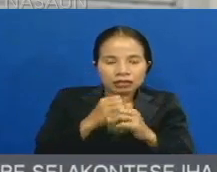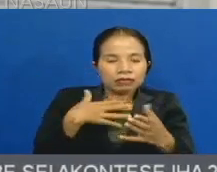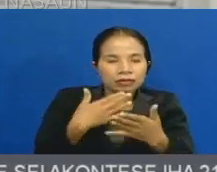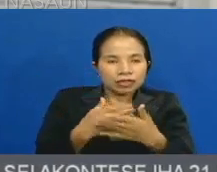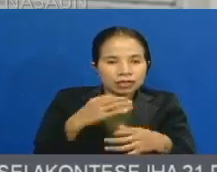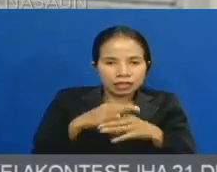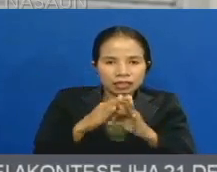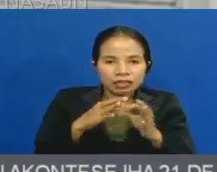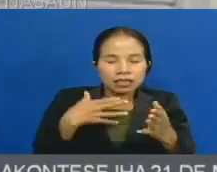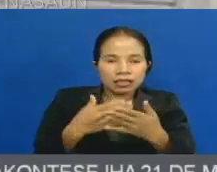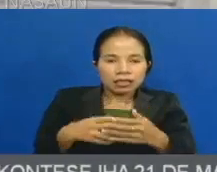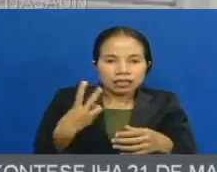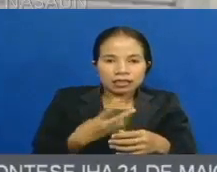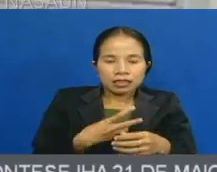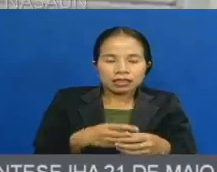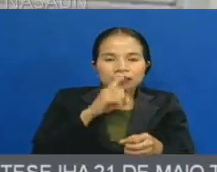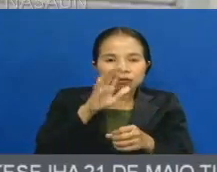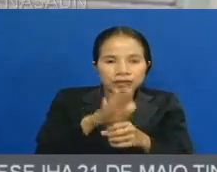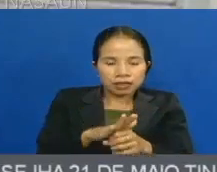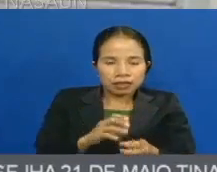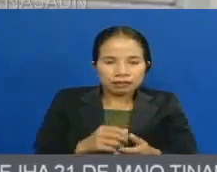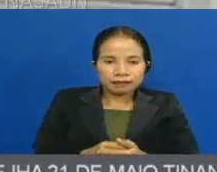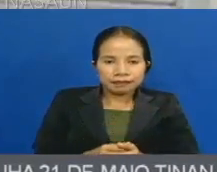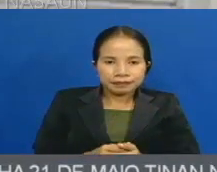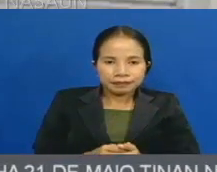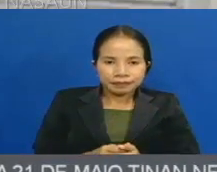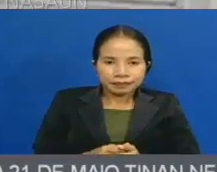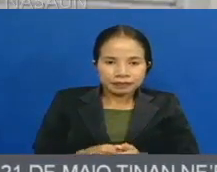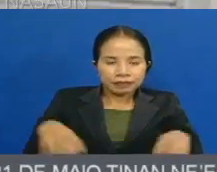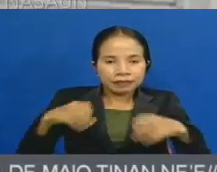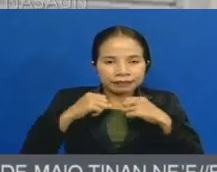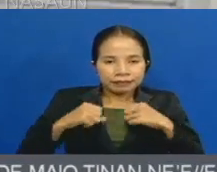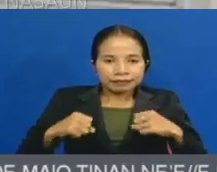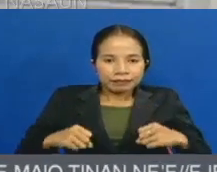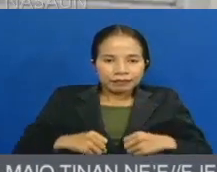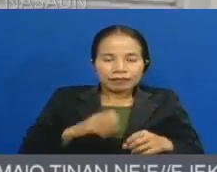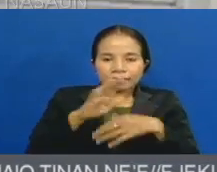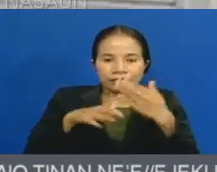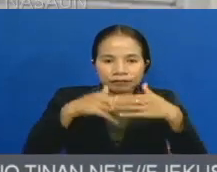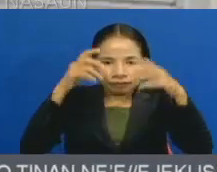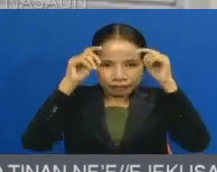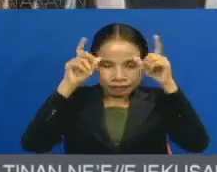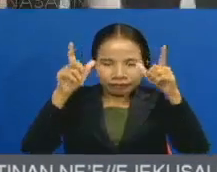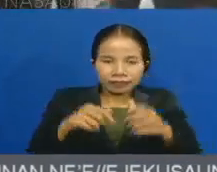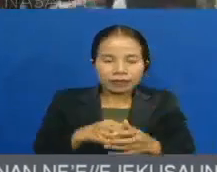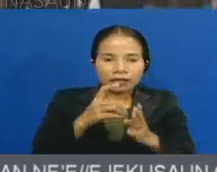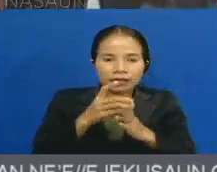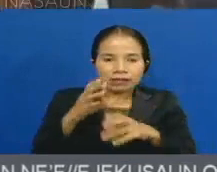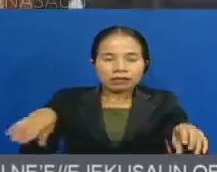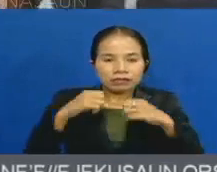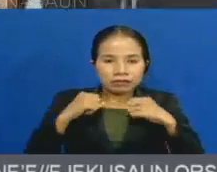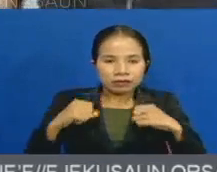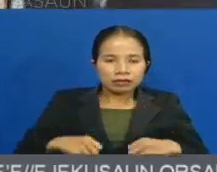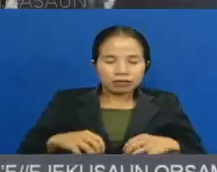hatia dia klitain itaniam pronti daun prestasaun servisu saudi iha teritori timor larang tomak. Diretora Serviço